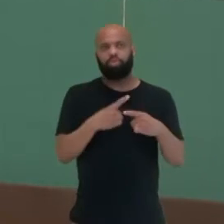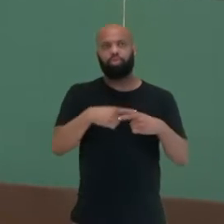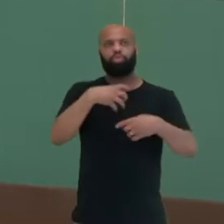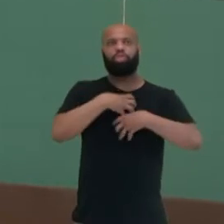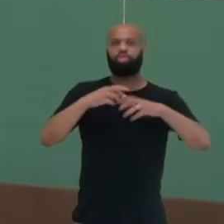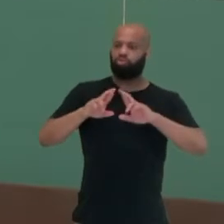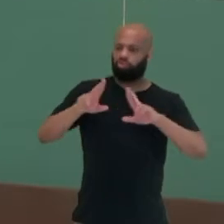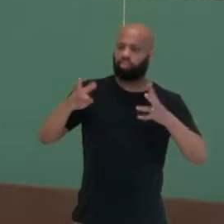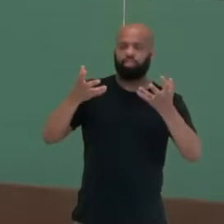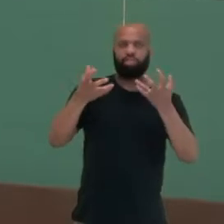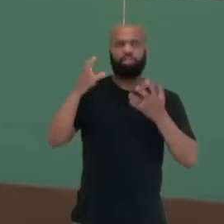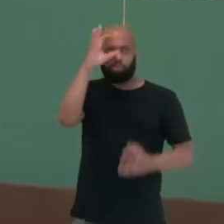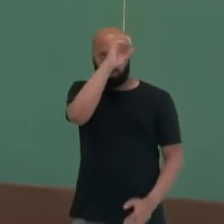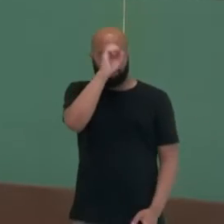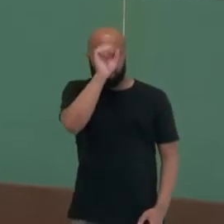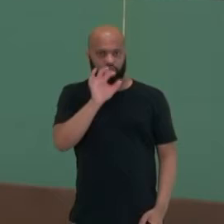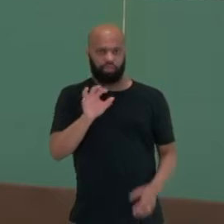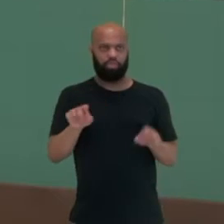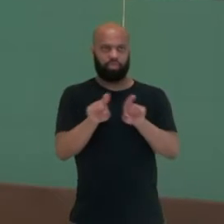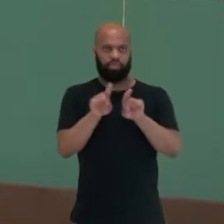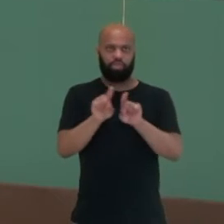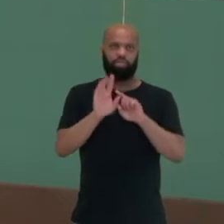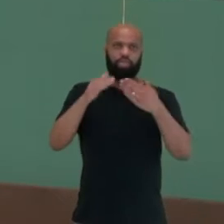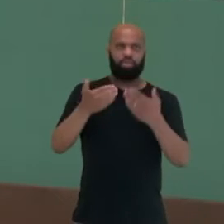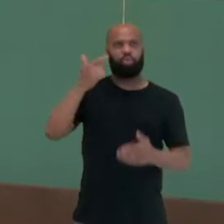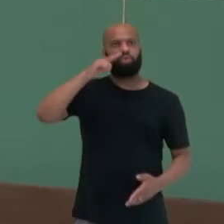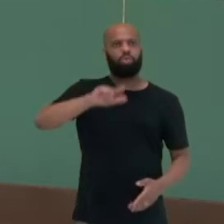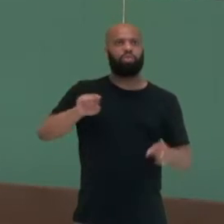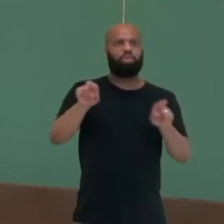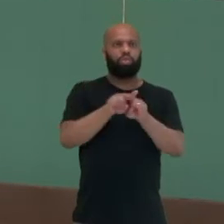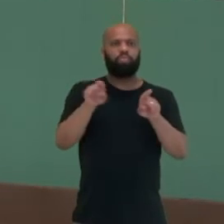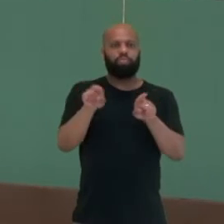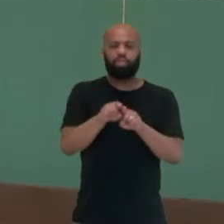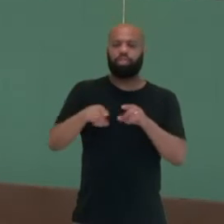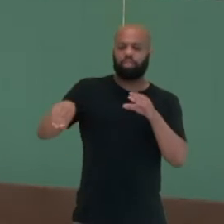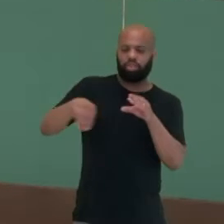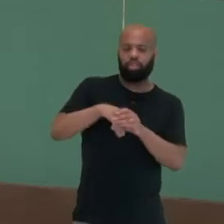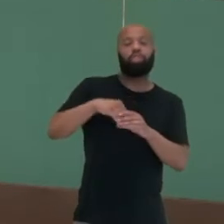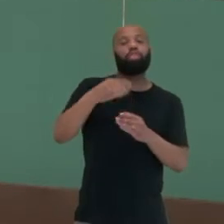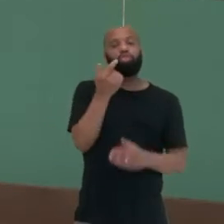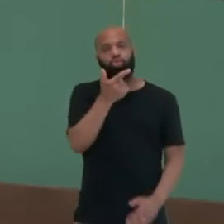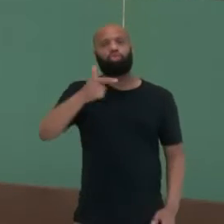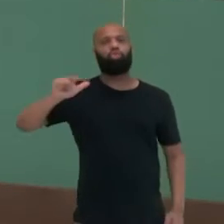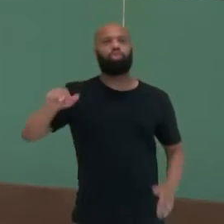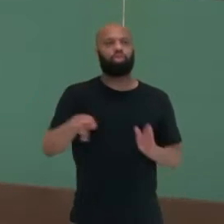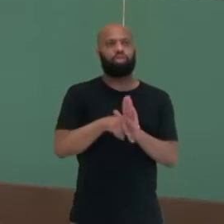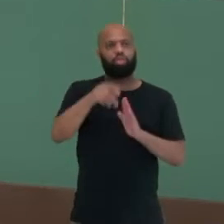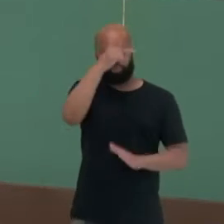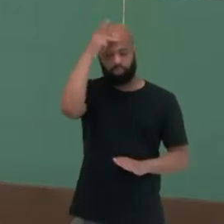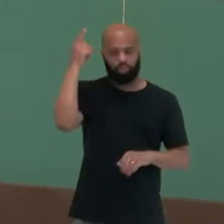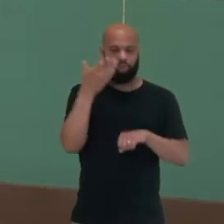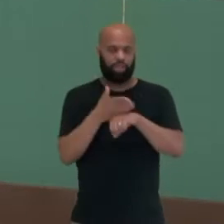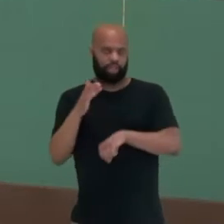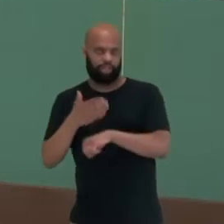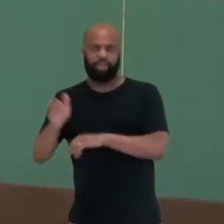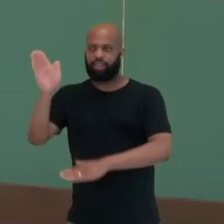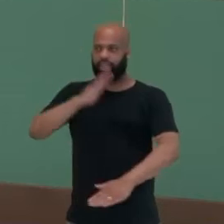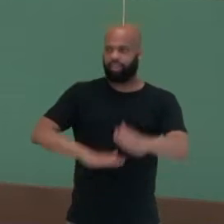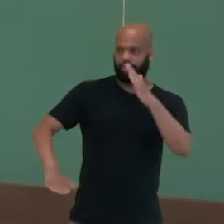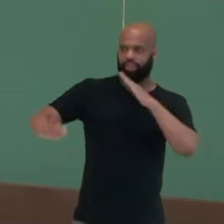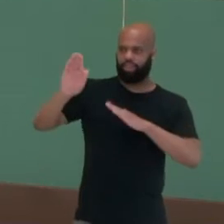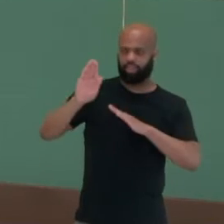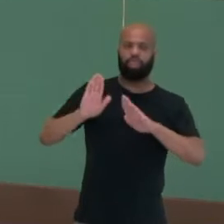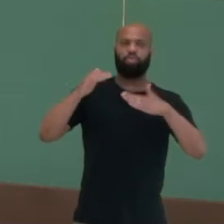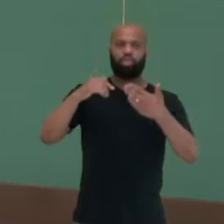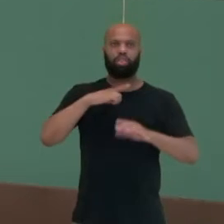falaram, nossa, vamos aprender isso aí. Então, eles conseguiram introduzir novamente, né, para que as pessoas praticassem. Com a